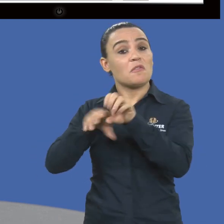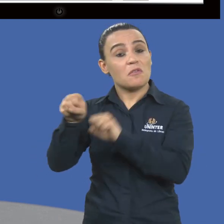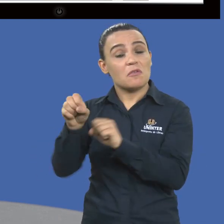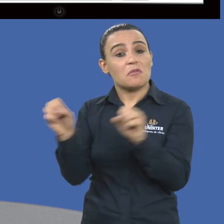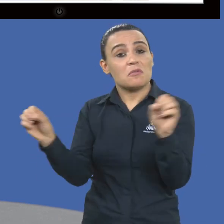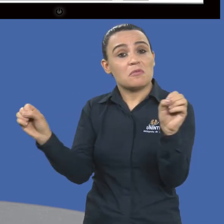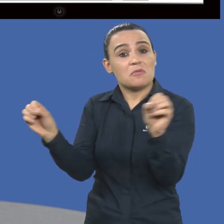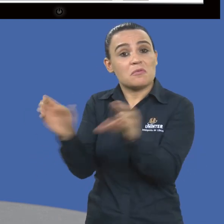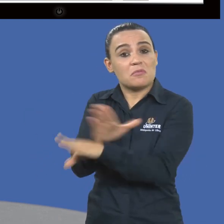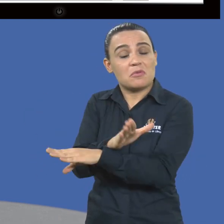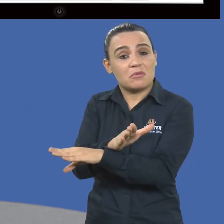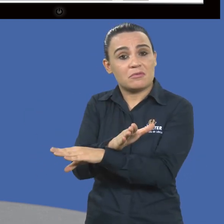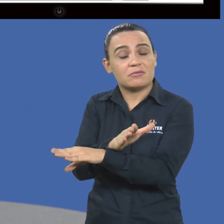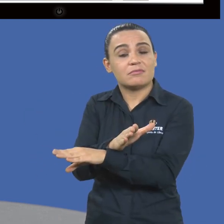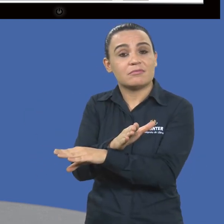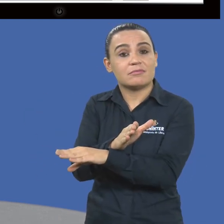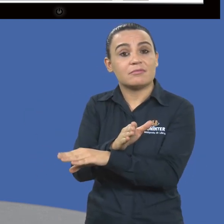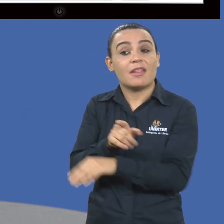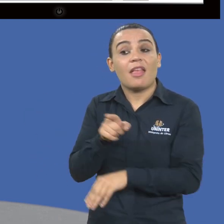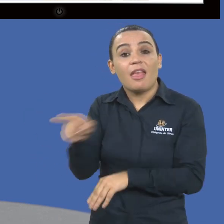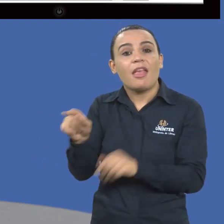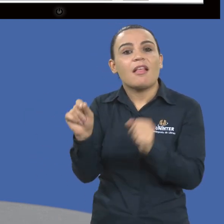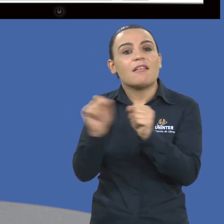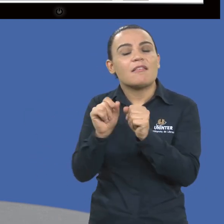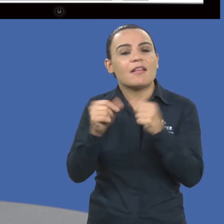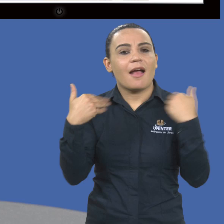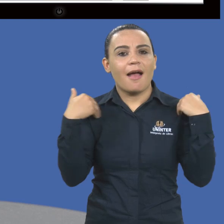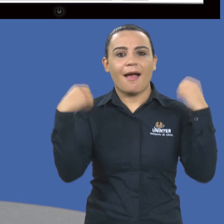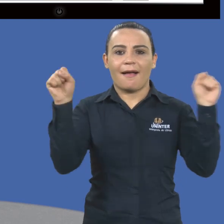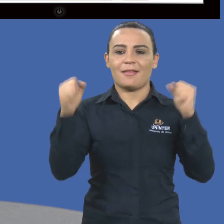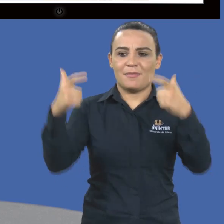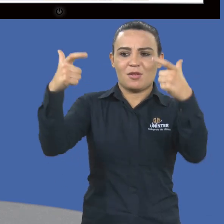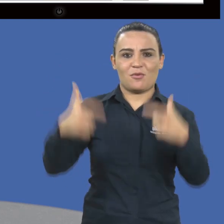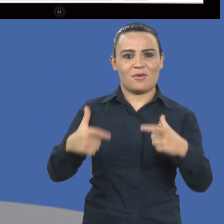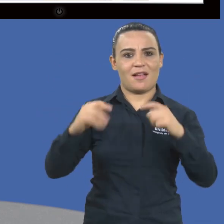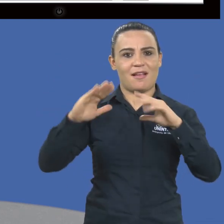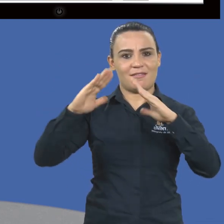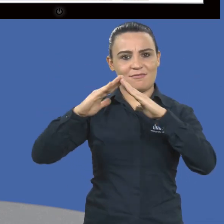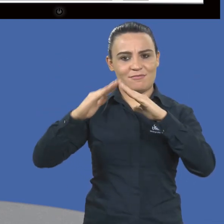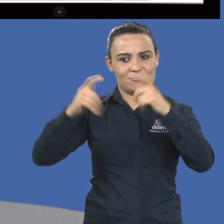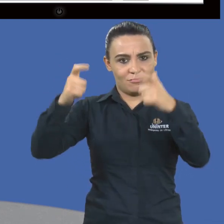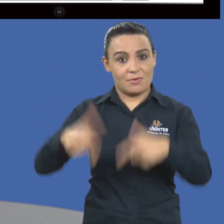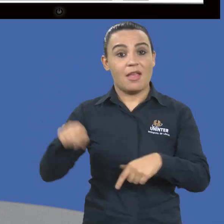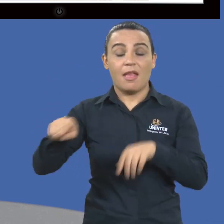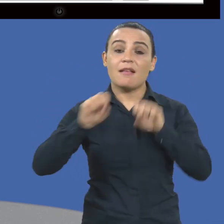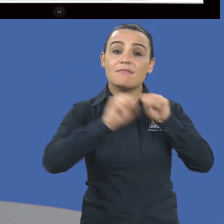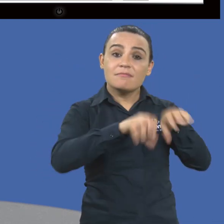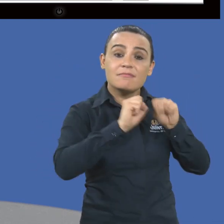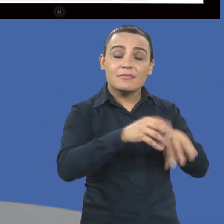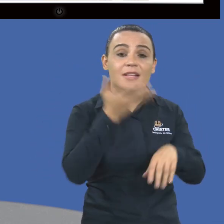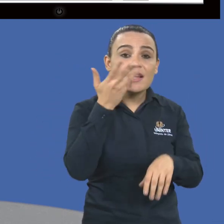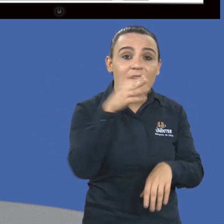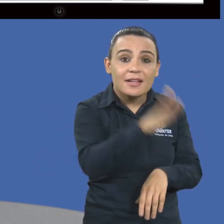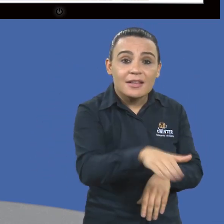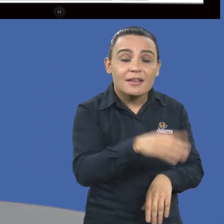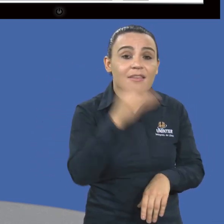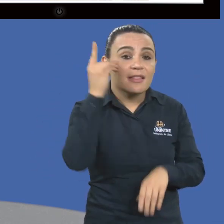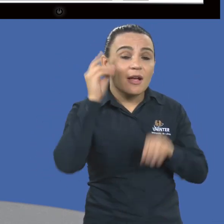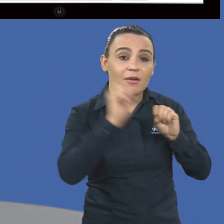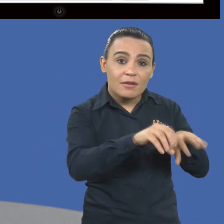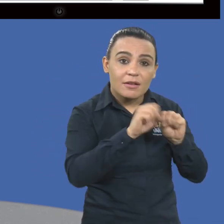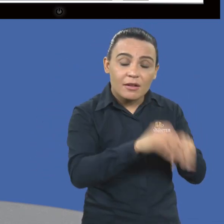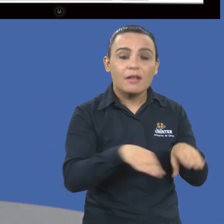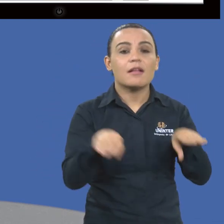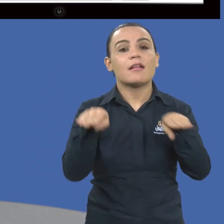Fruto disso, ele terminou a faculdade, ele montou uma academia, ele dá aula para crianças